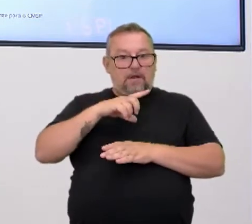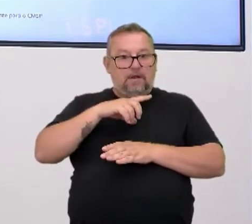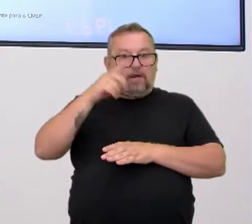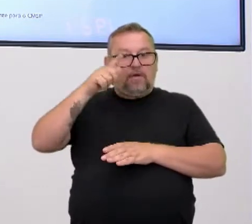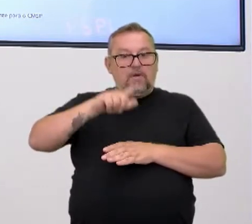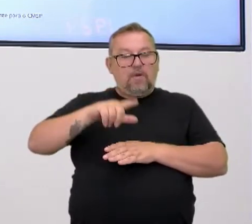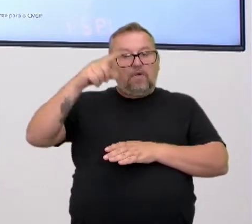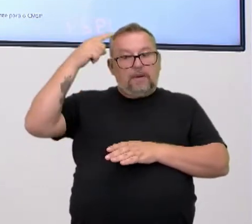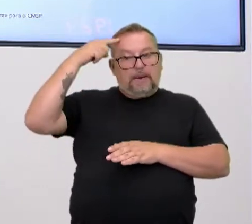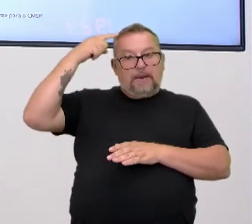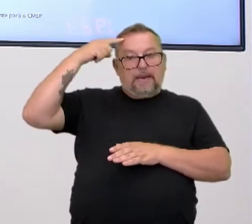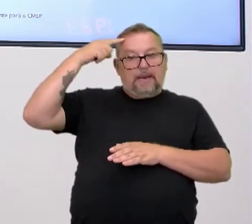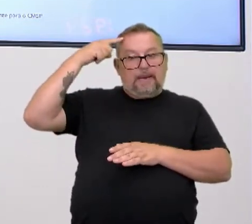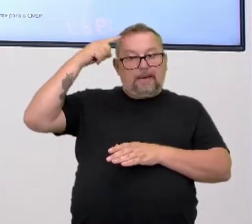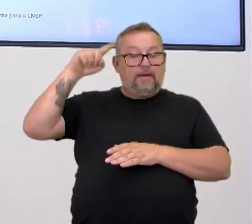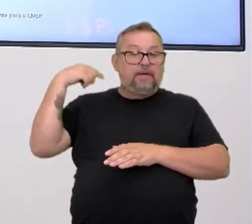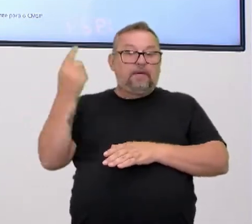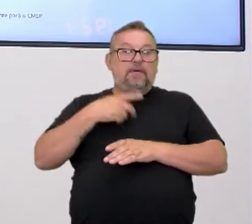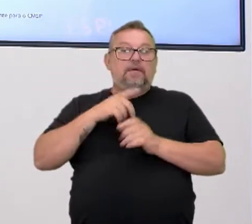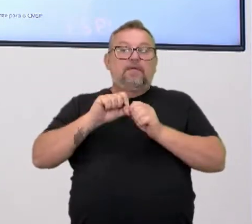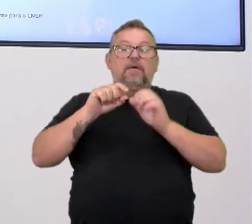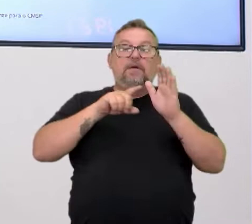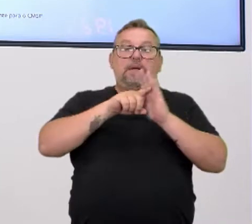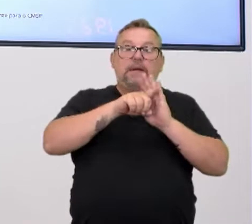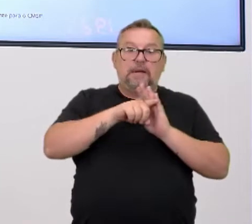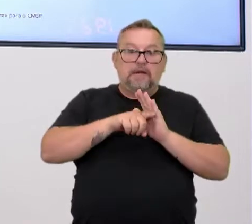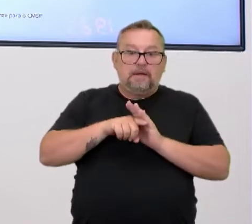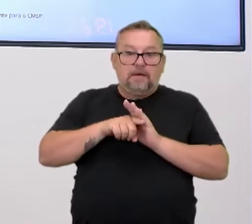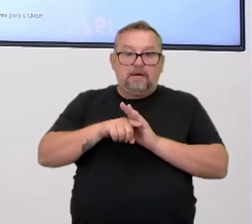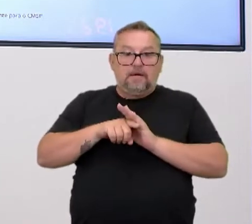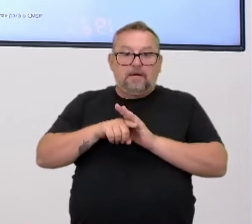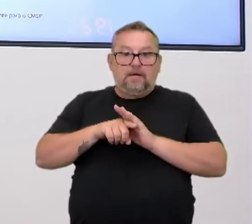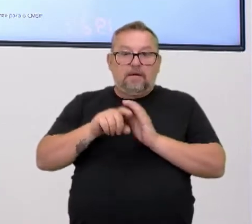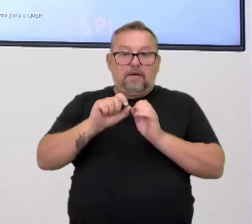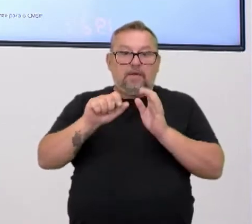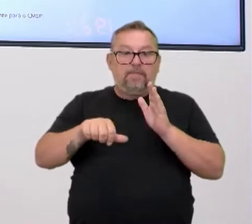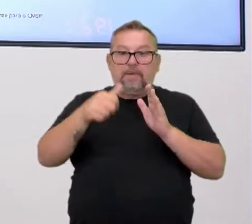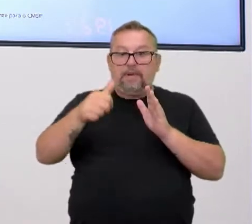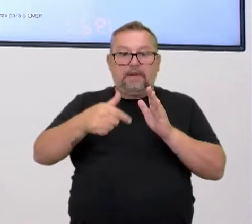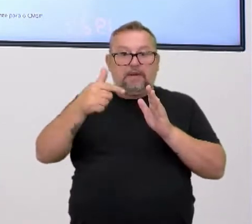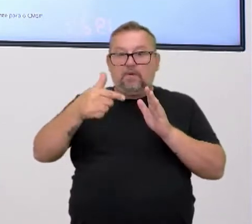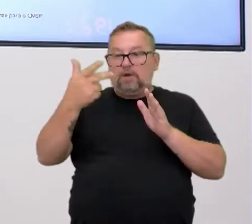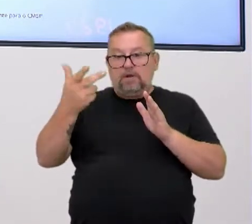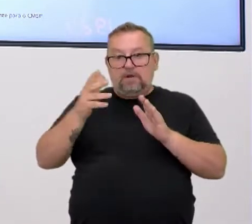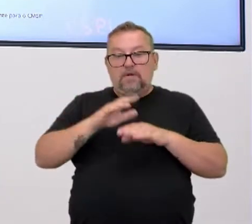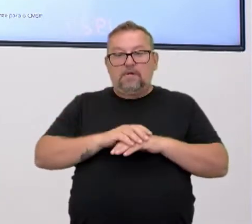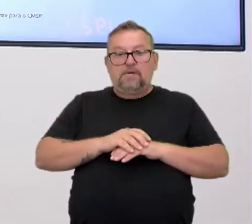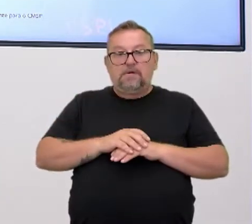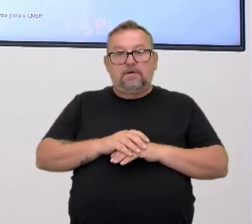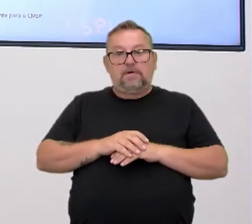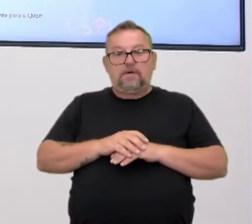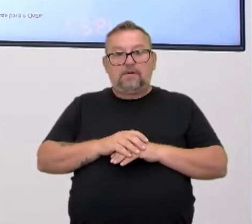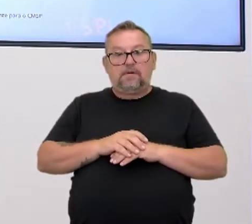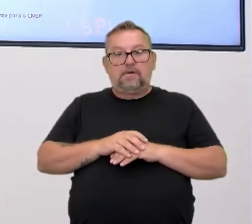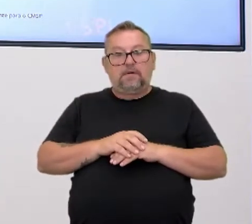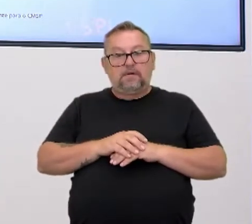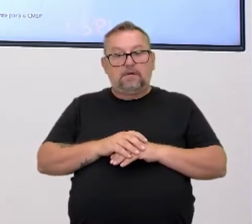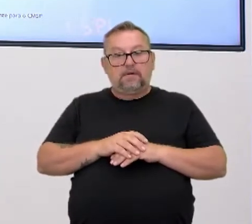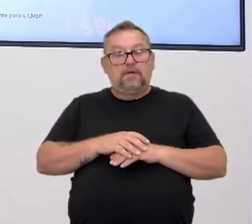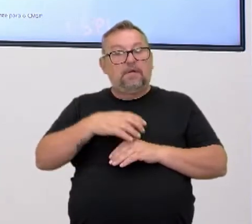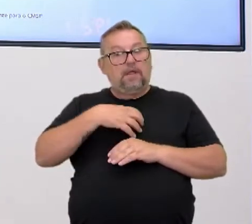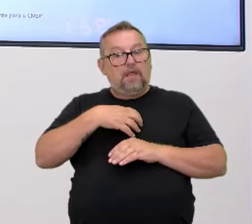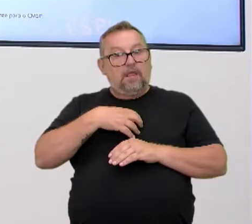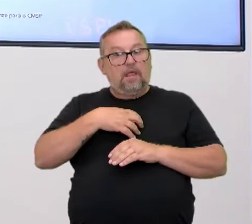outras ideias para a gente poder fazer a pesquisa e não sair com a primeira que tiver, né? Então, ele é um tipo de